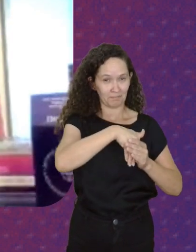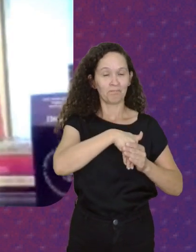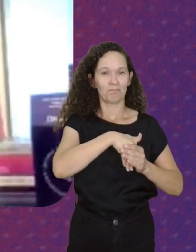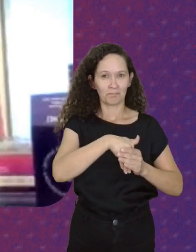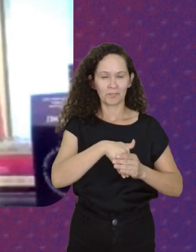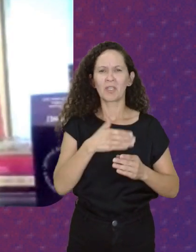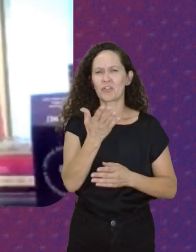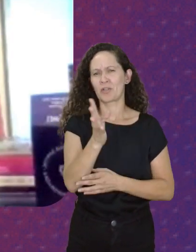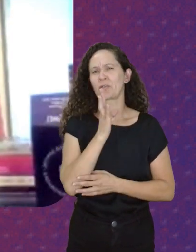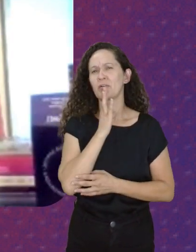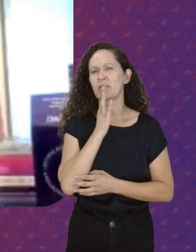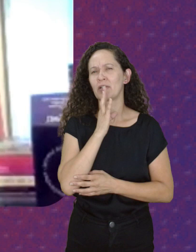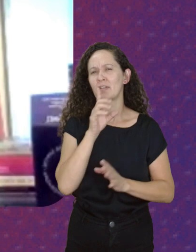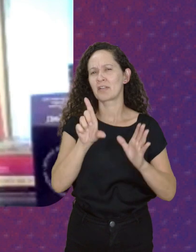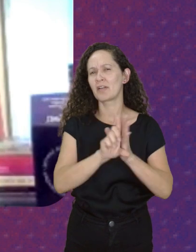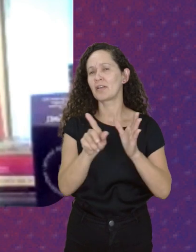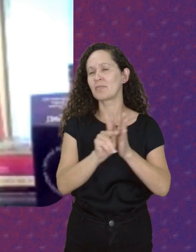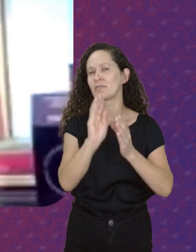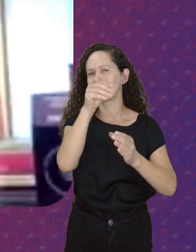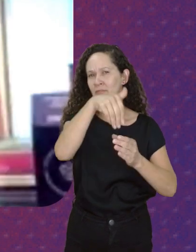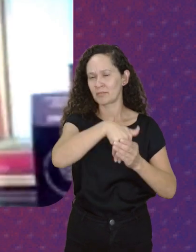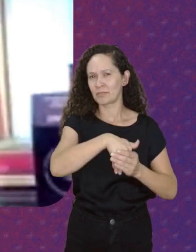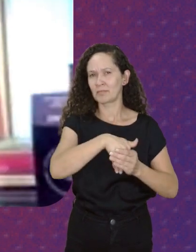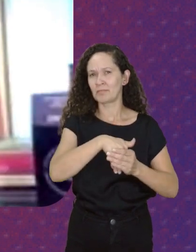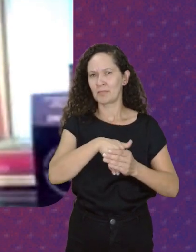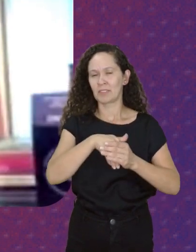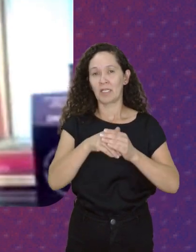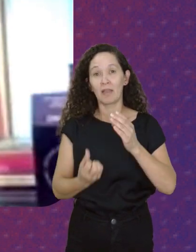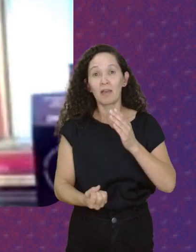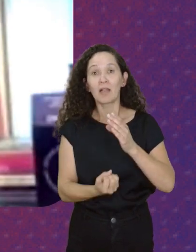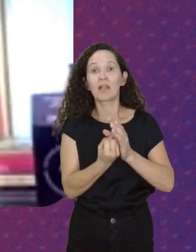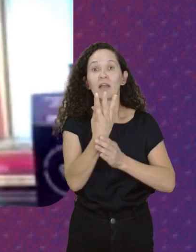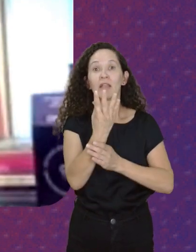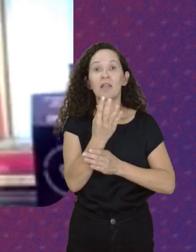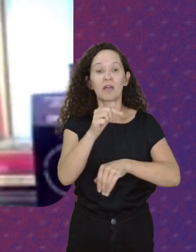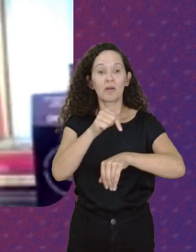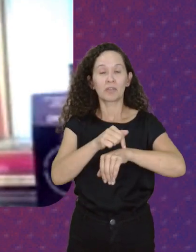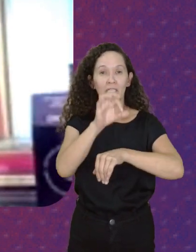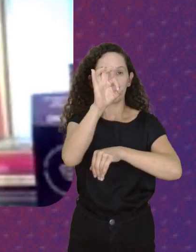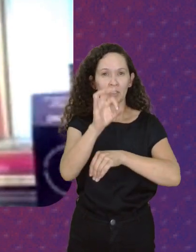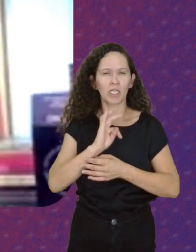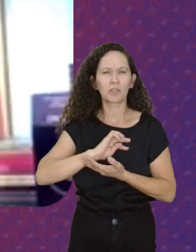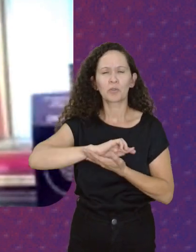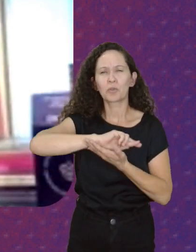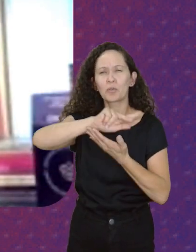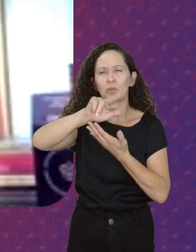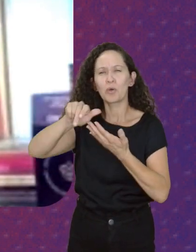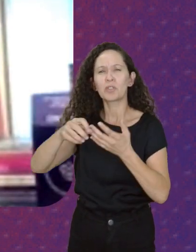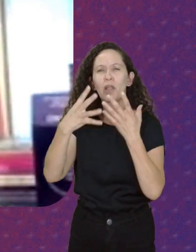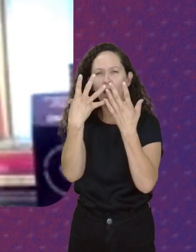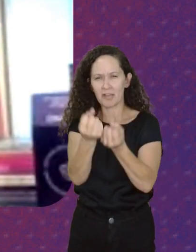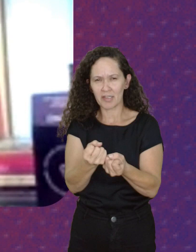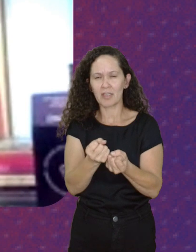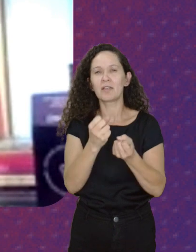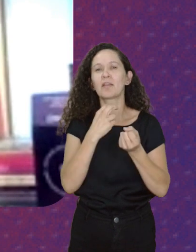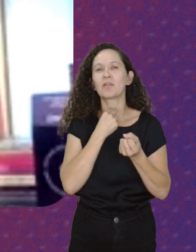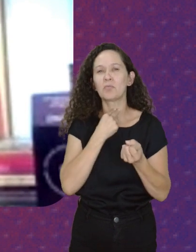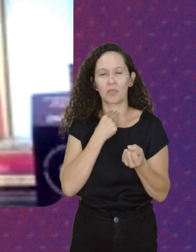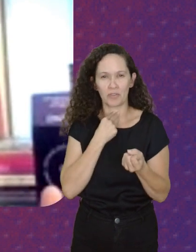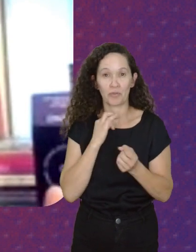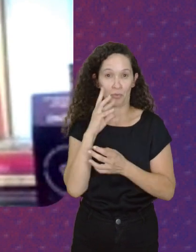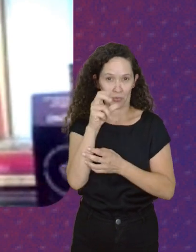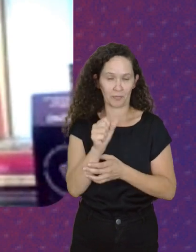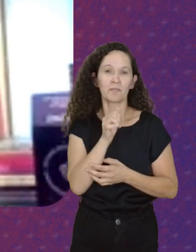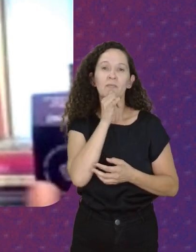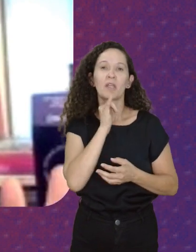todo mundo já conhece, que é a Lei das Eleições, ela estipula lá todas as hipóteses permitidas de pré-campanha. Então, ela diz o seguinte,